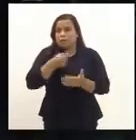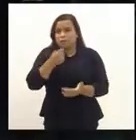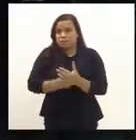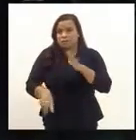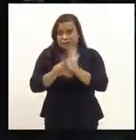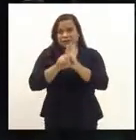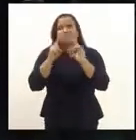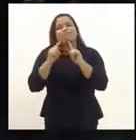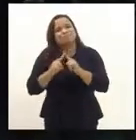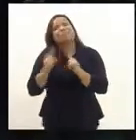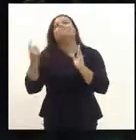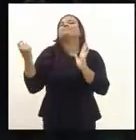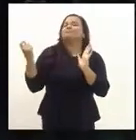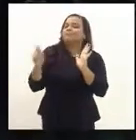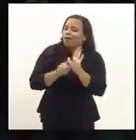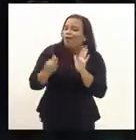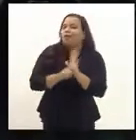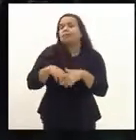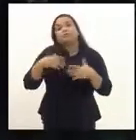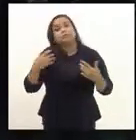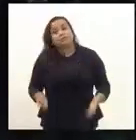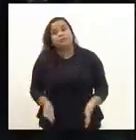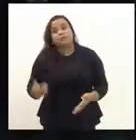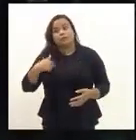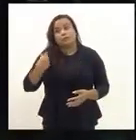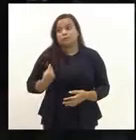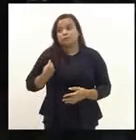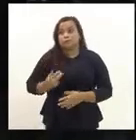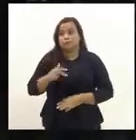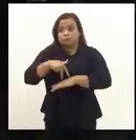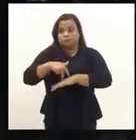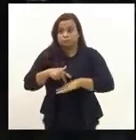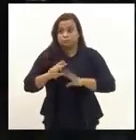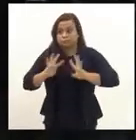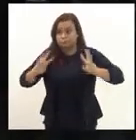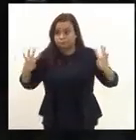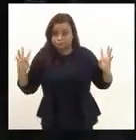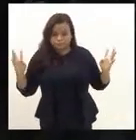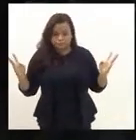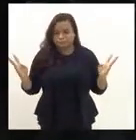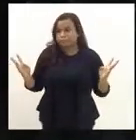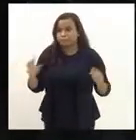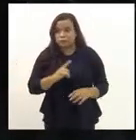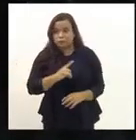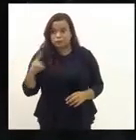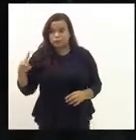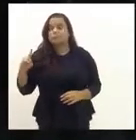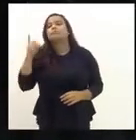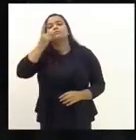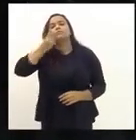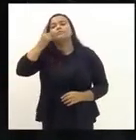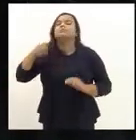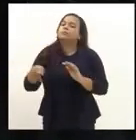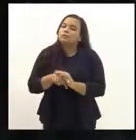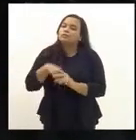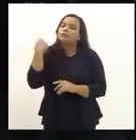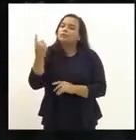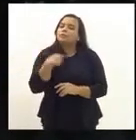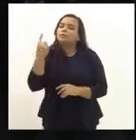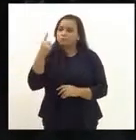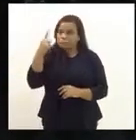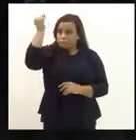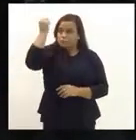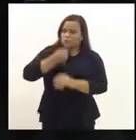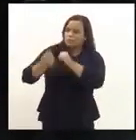Presidente estou aqui com essa bancada de Deputados à direita e quando nós nos elegemos em